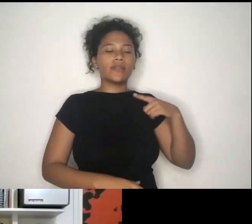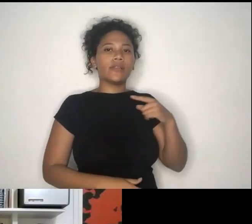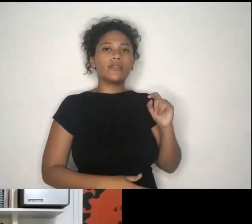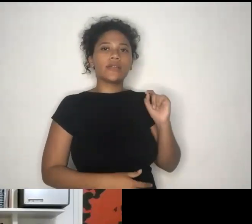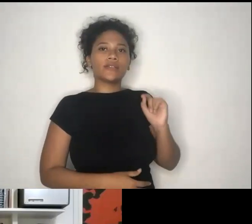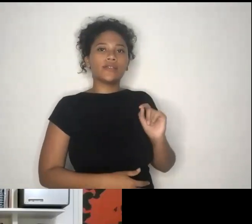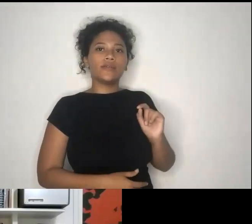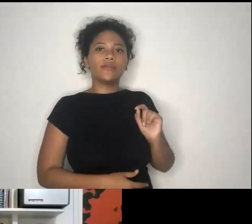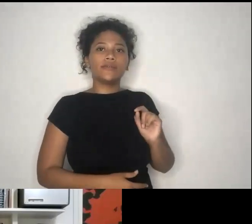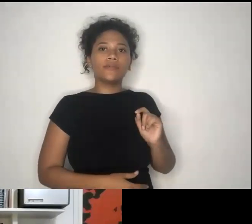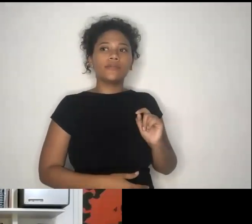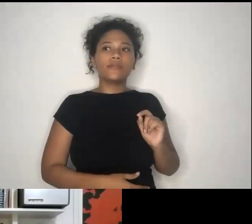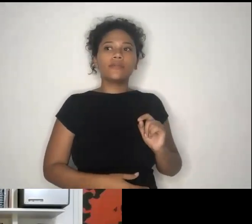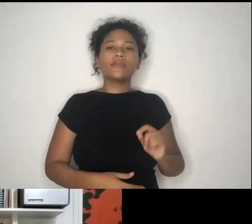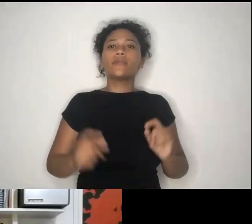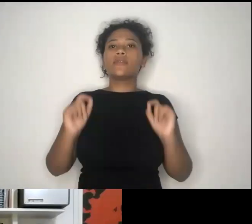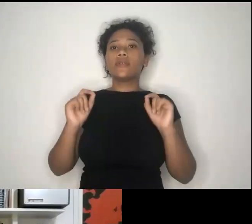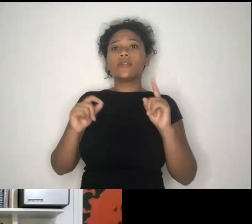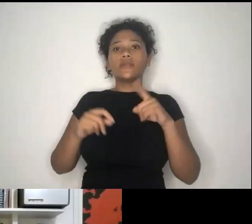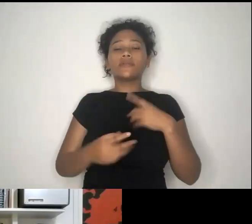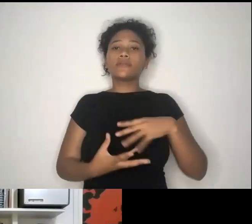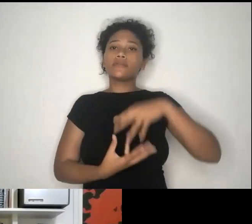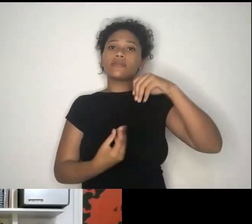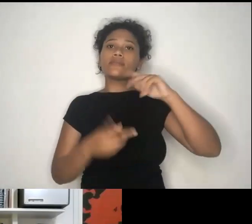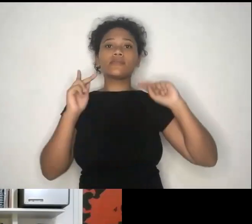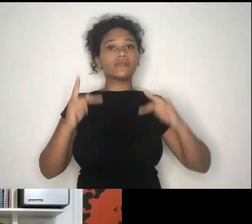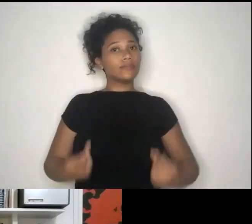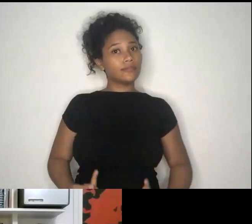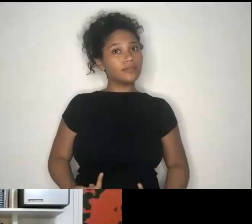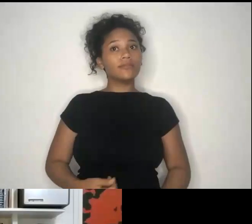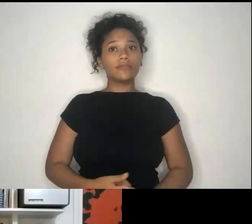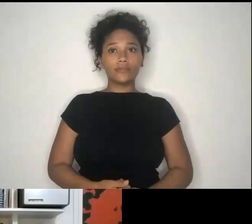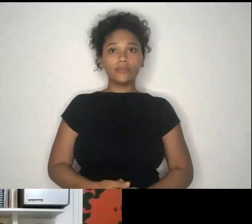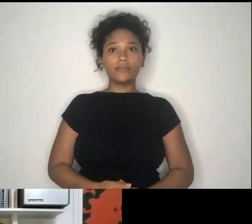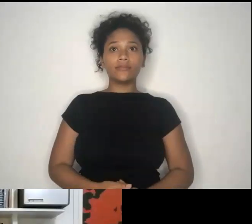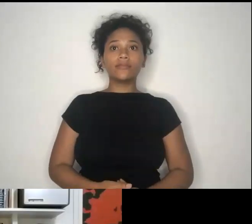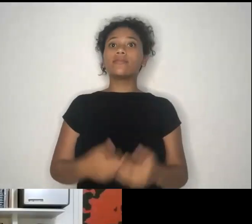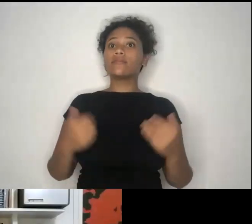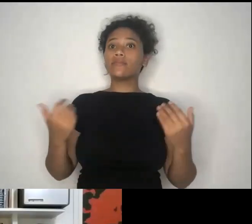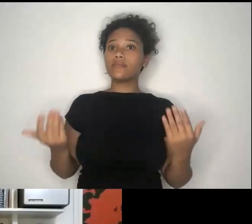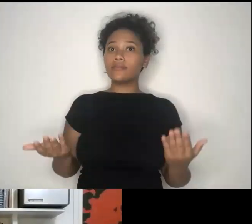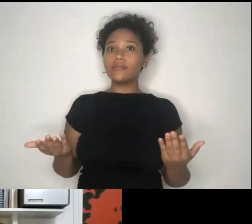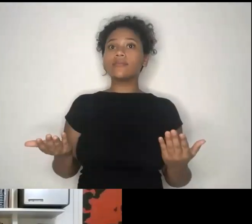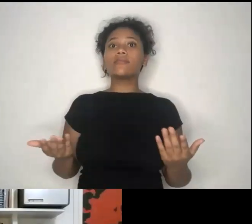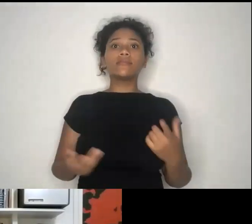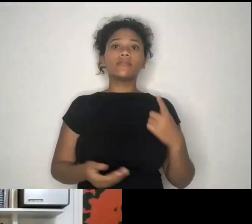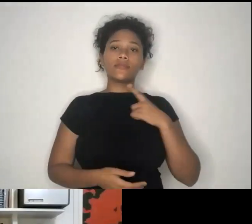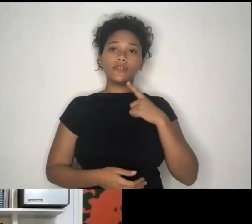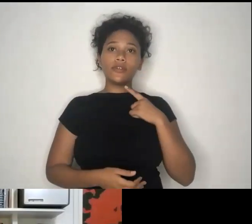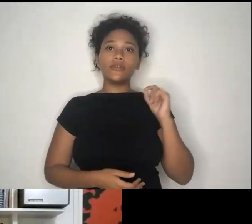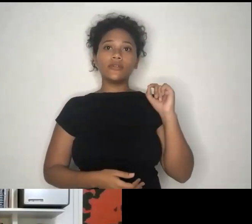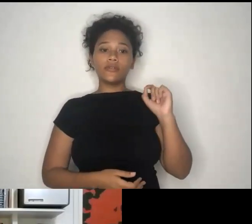o crescimento do Espírito humano precisa disso o crescimento é uma evolução a gente evolui